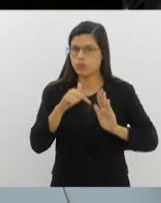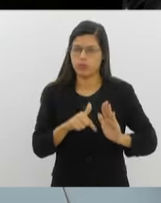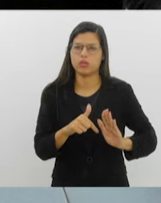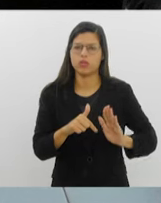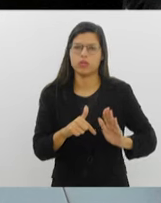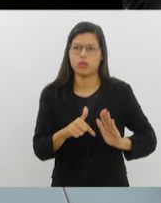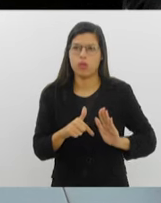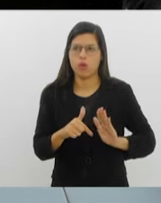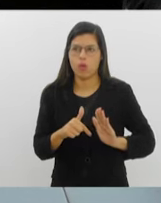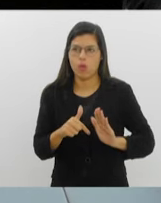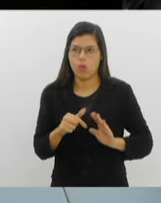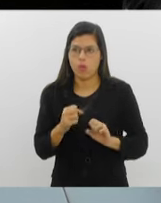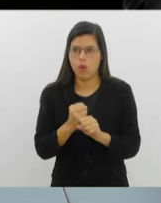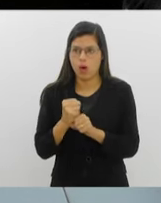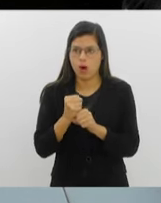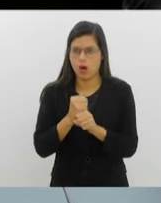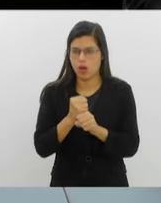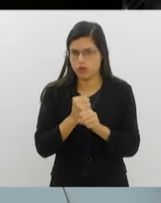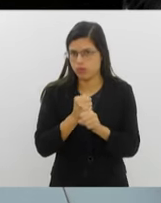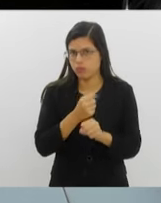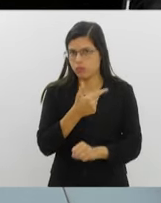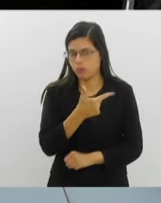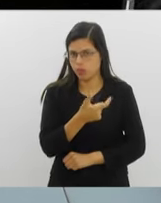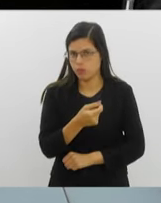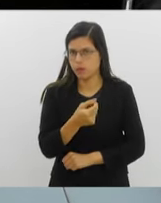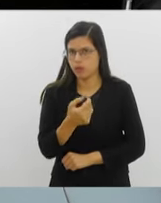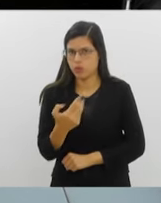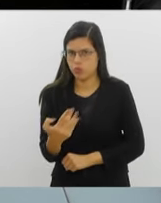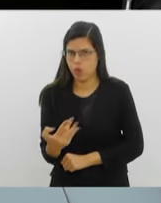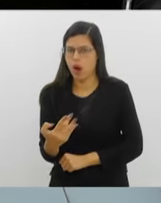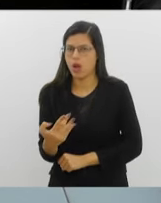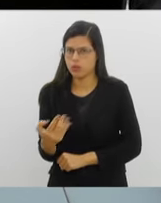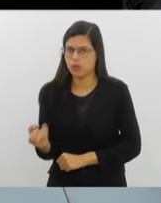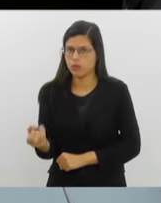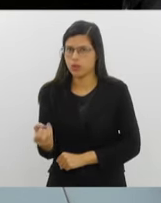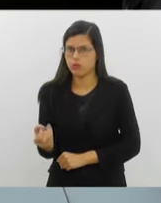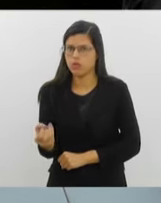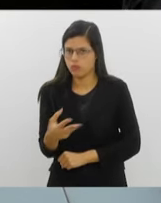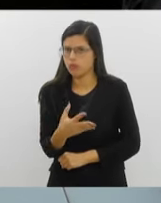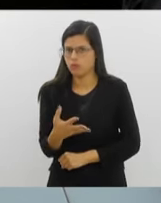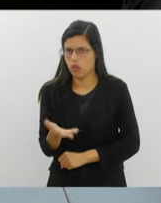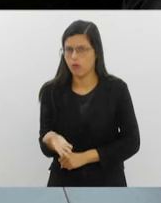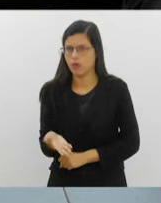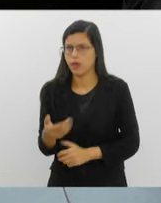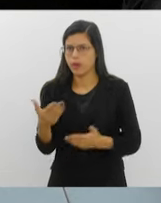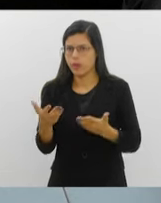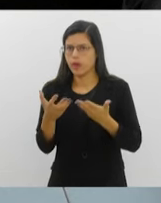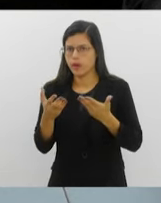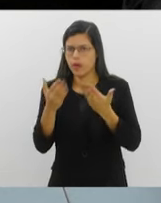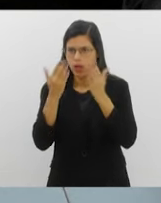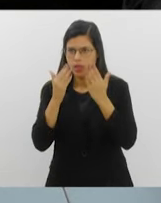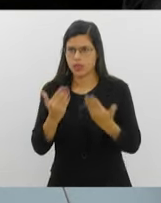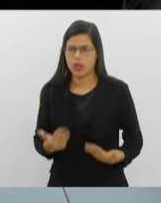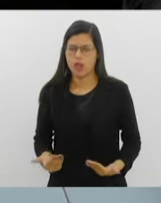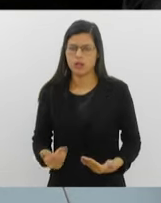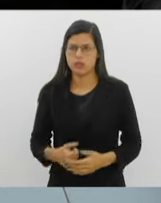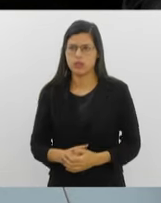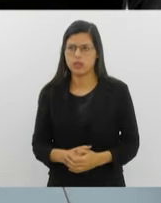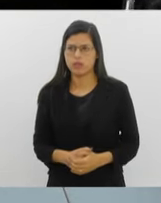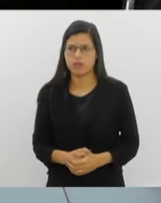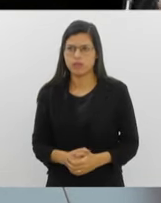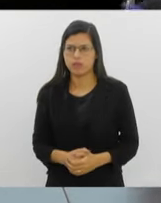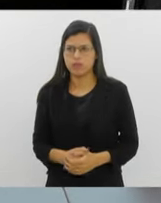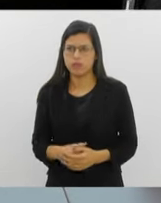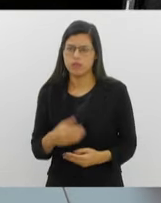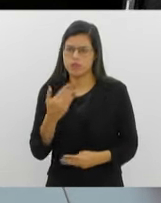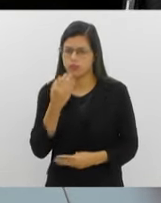23.738, de 24, recentíssima. Eu queria fazer essa análise. Eu acho que seria bom. Sempre, acho que seria bom. Vista por uma sessão